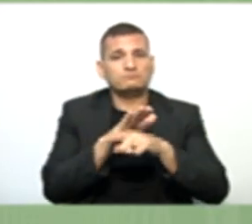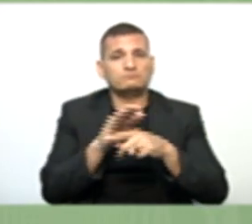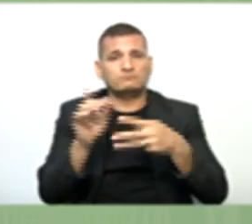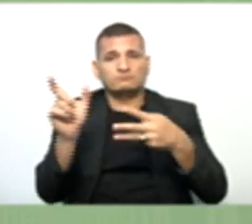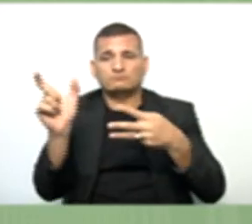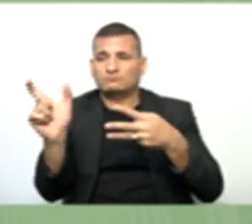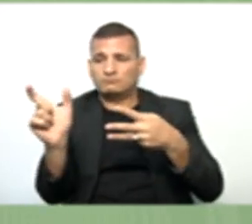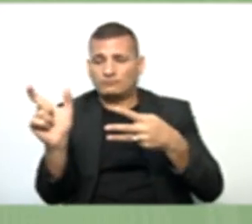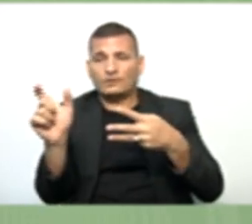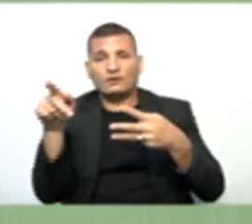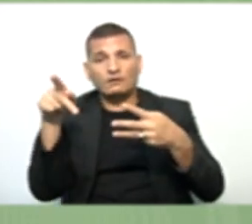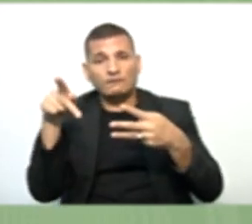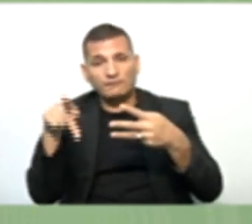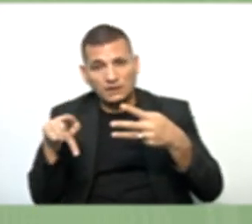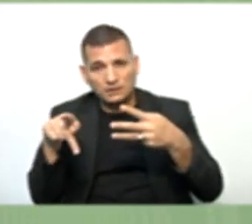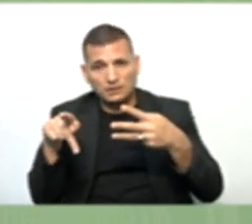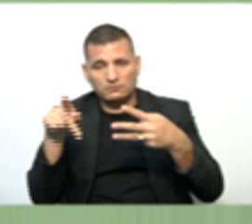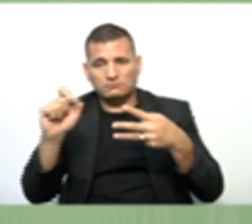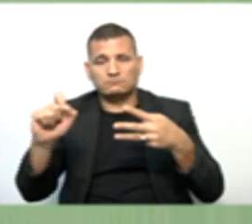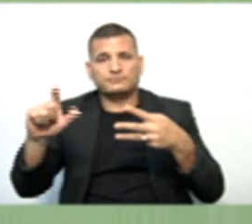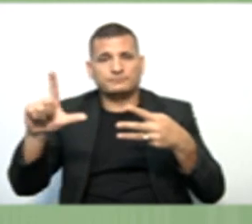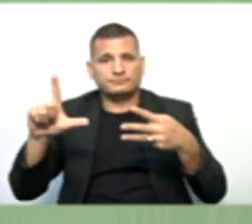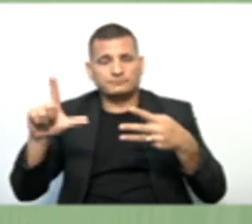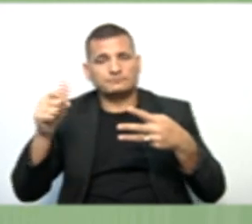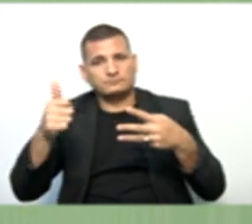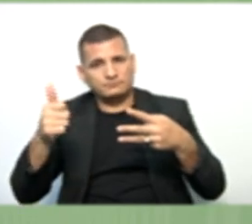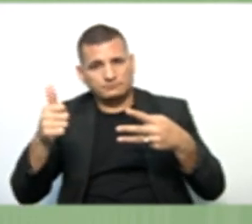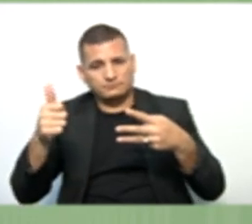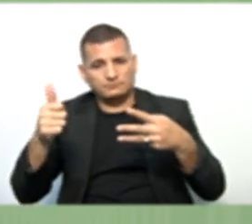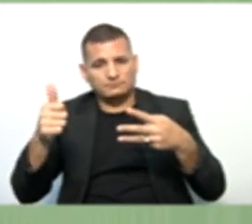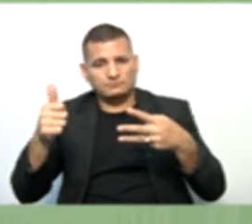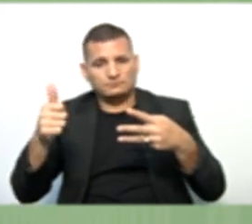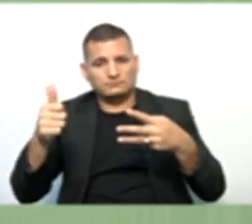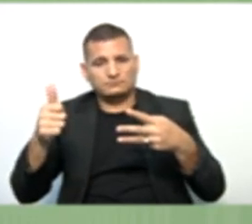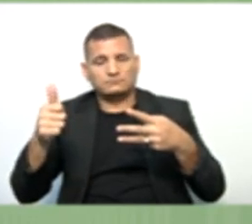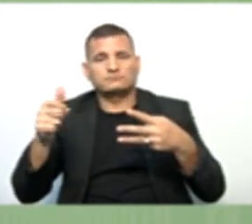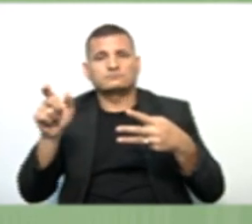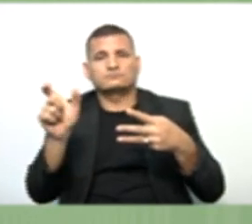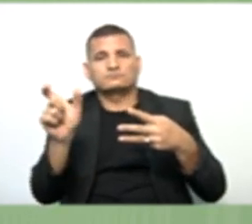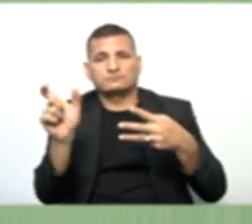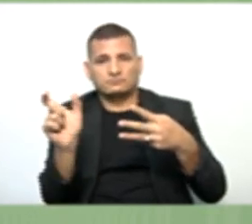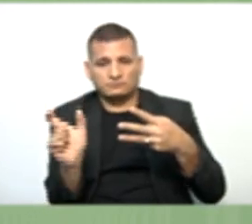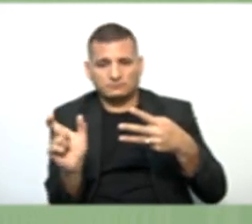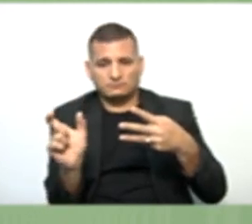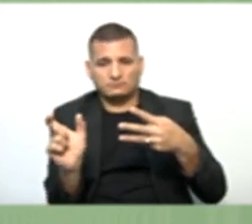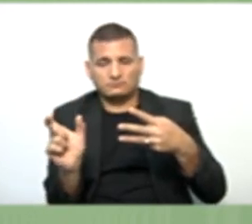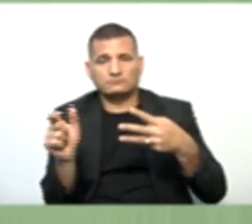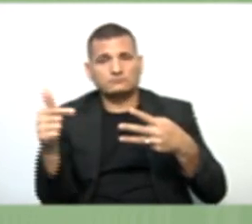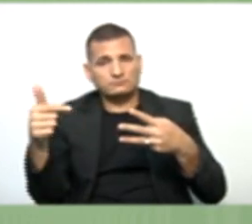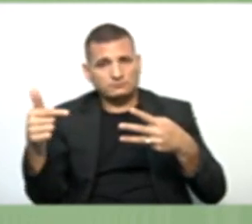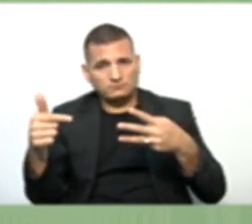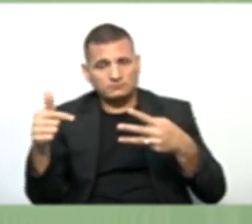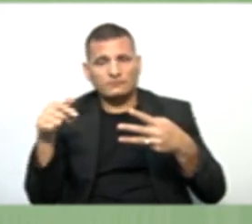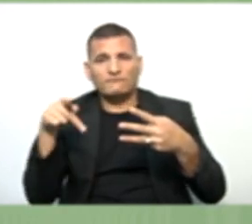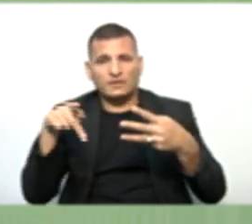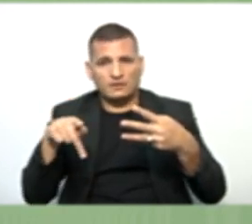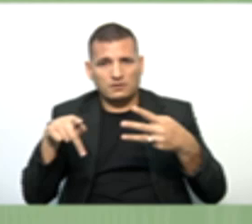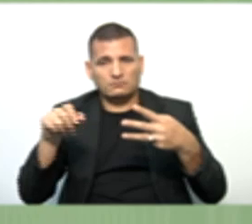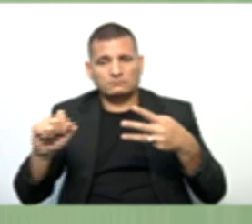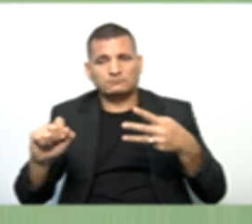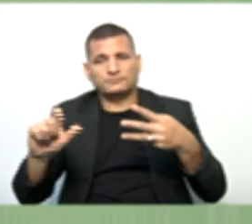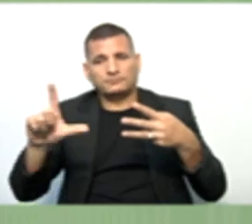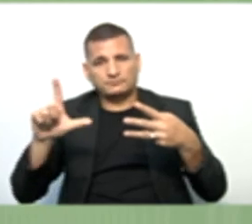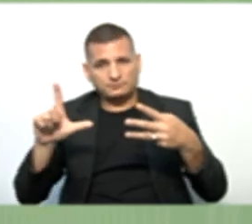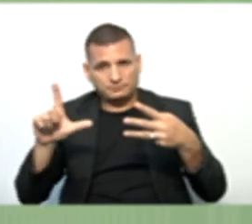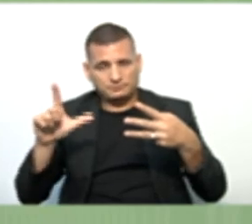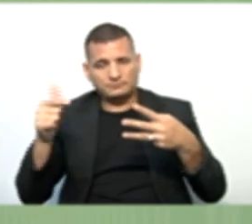verdadeira, ele vai executar o comando 1, certo? Se a condição 2 for a verdadeira, ele vai